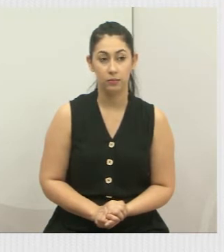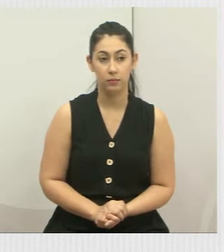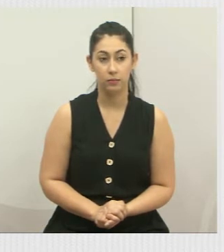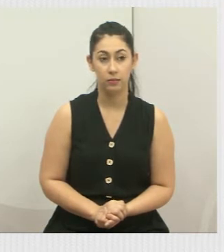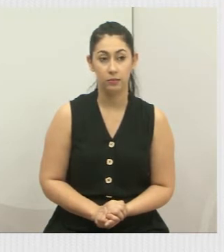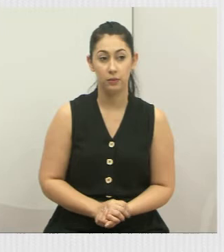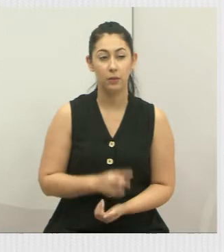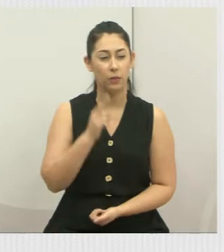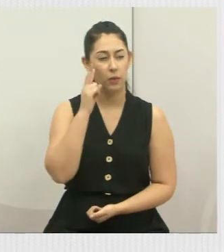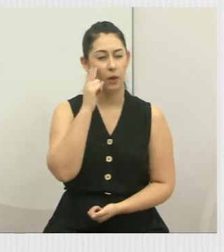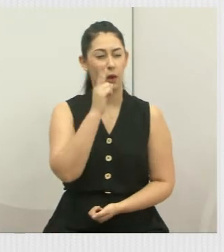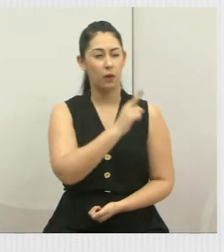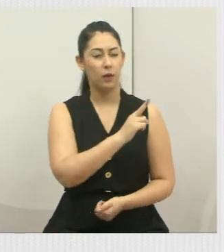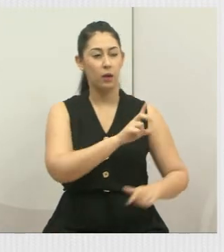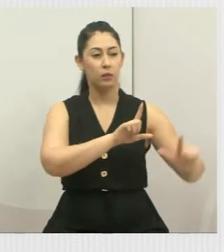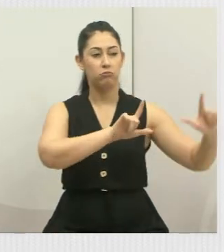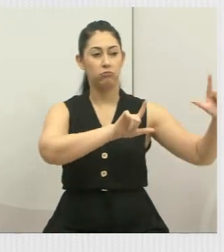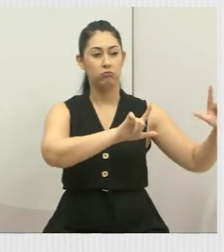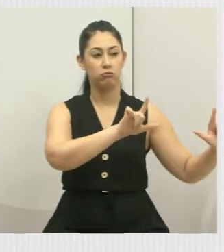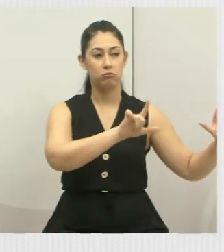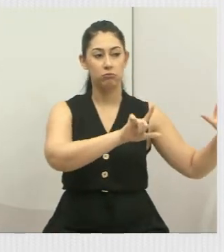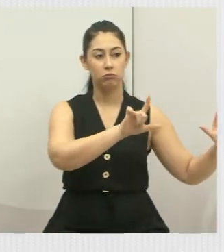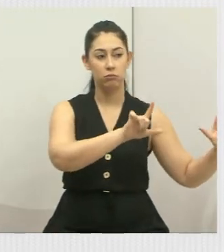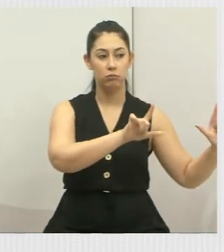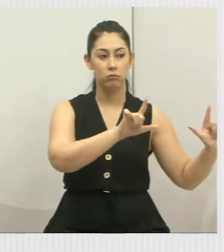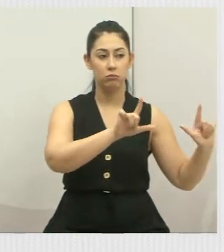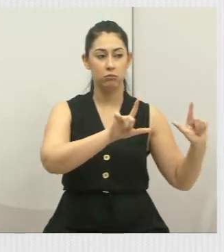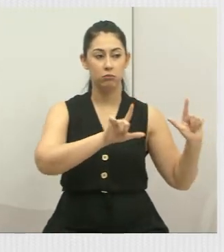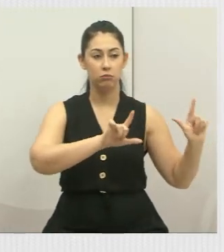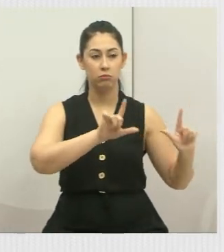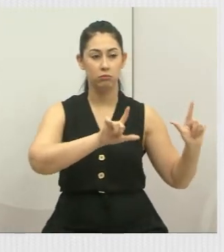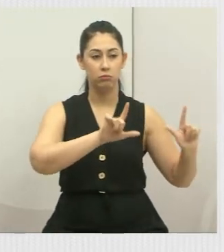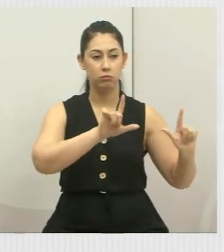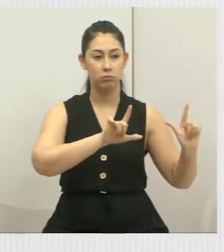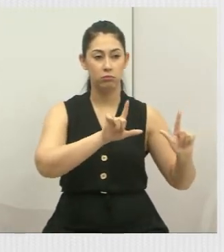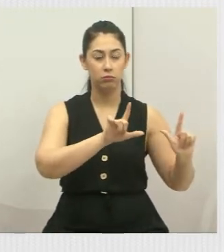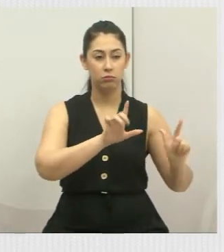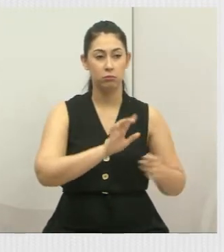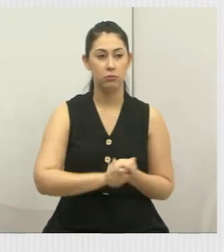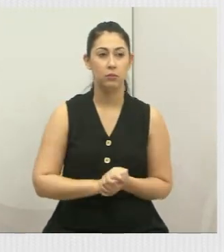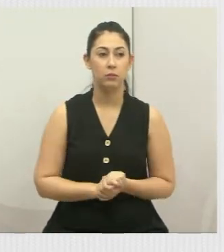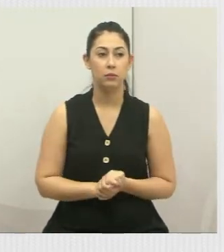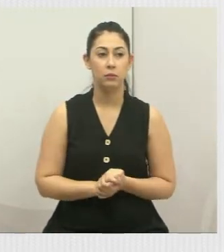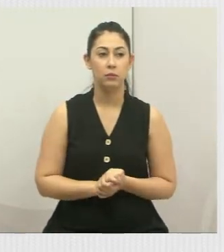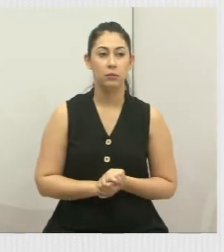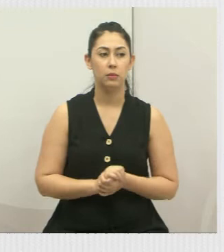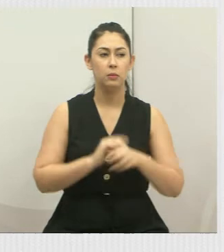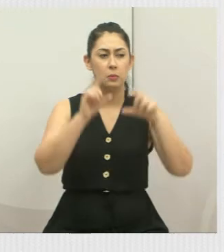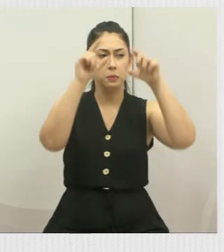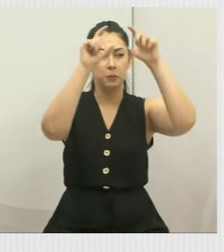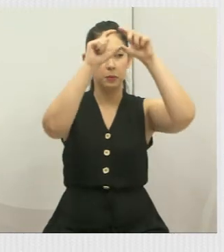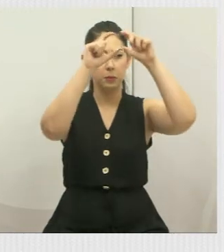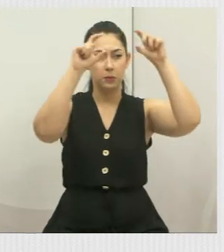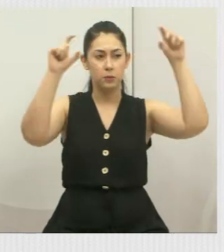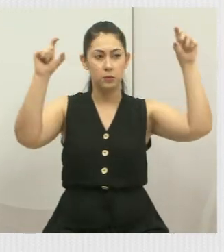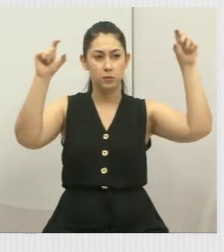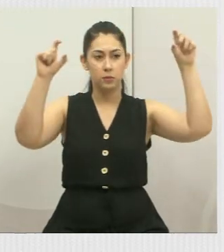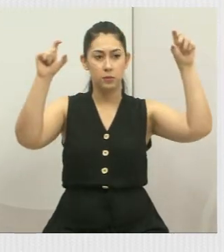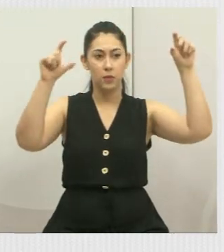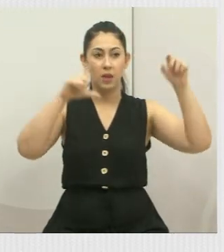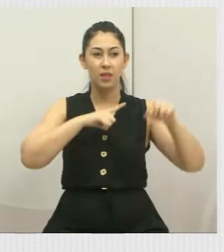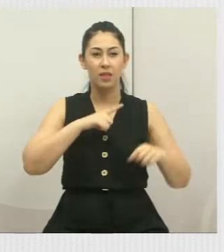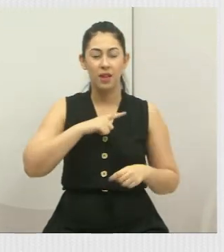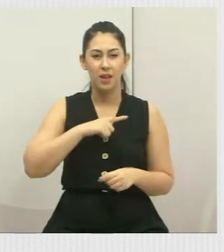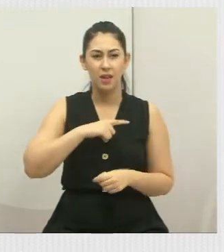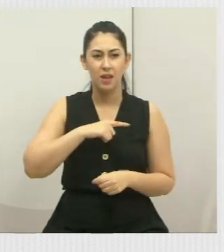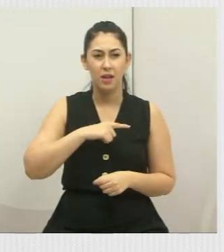vocês estão enxergando na tela esta figura, tá? Essa figura ali em cima, ela tem os seguintes campos: